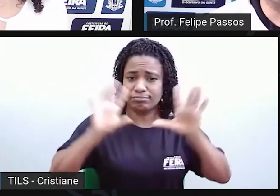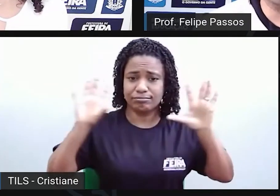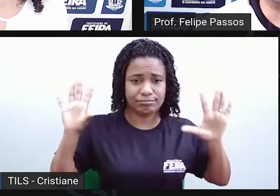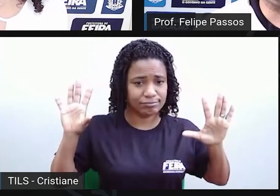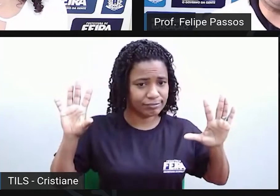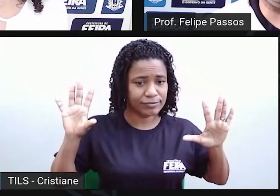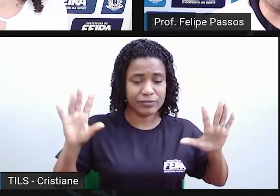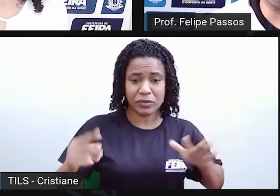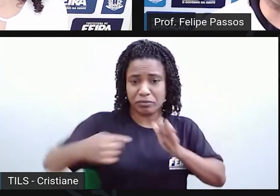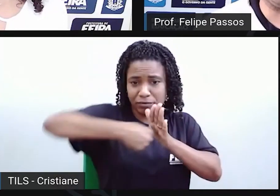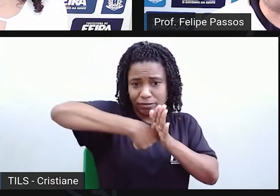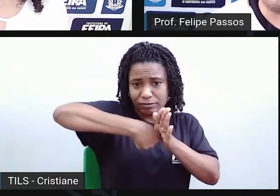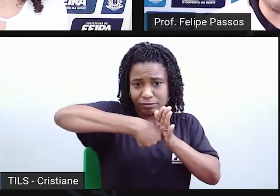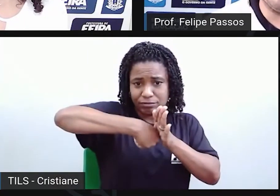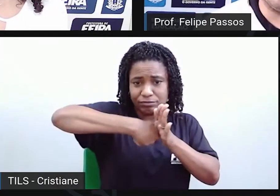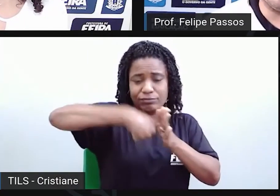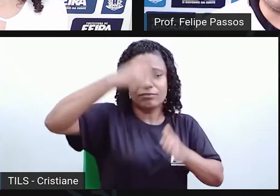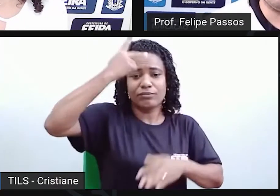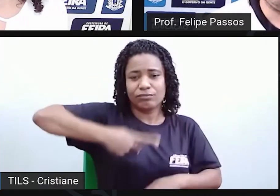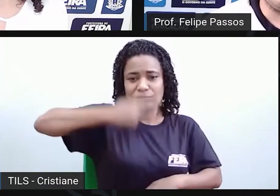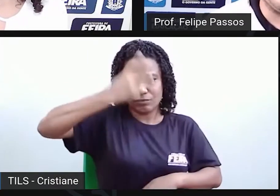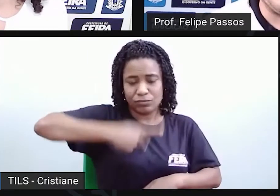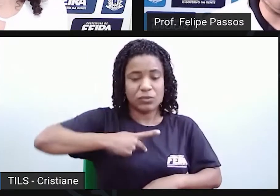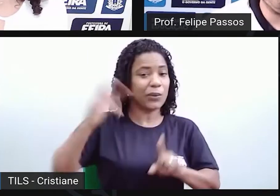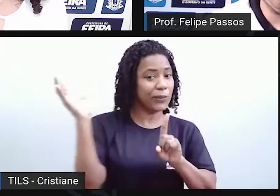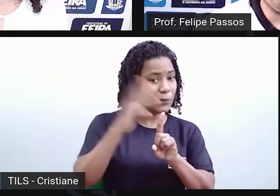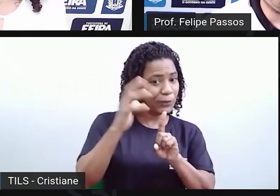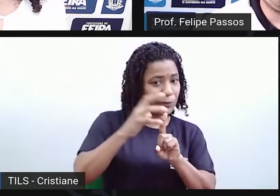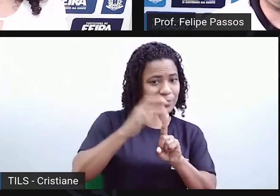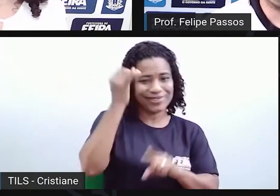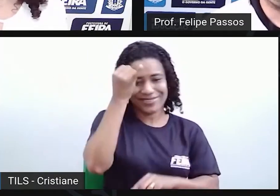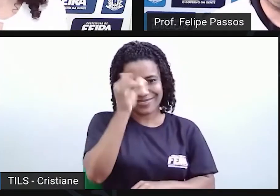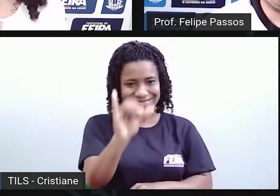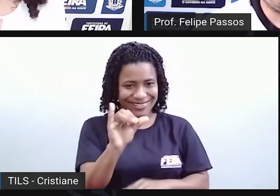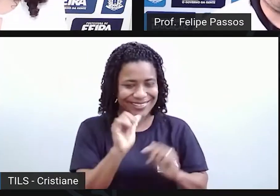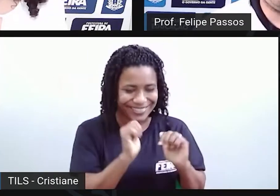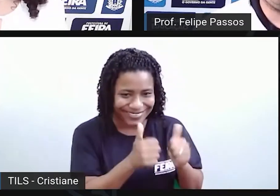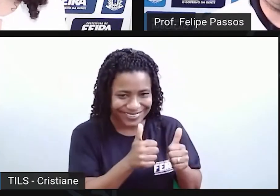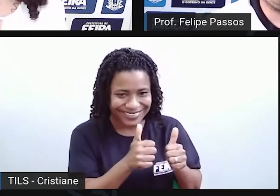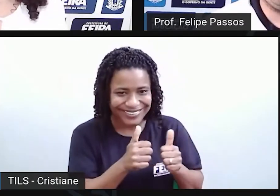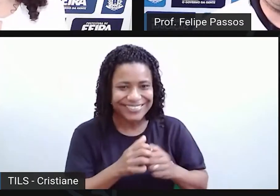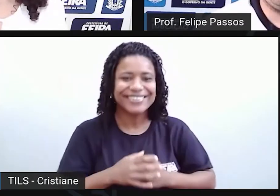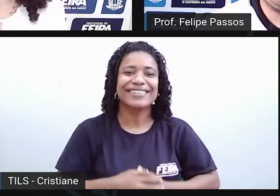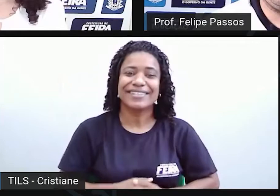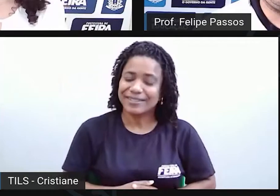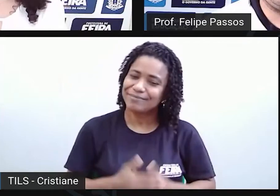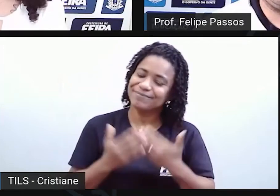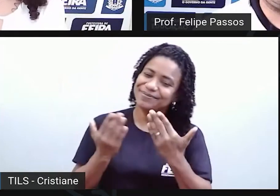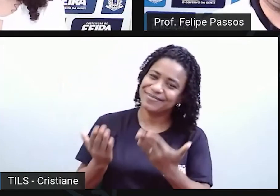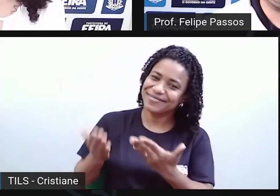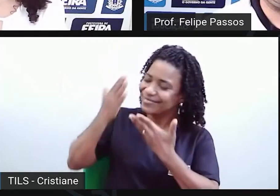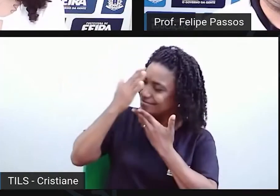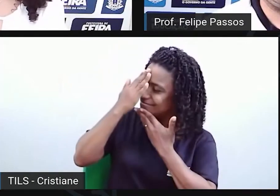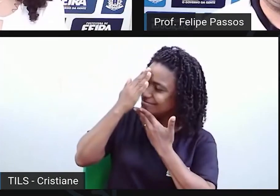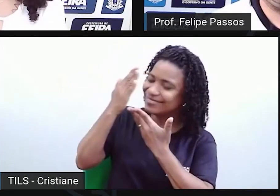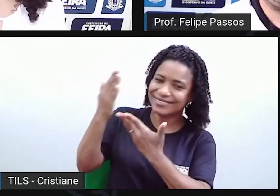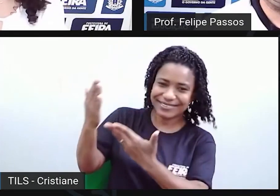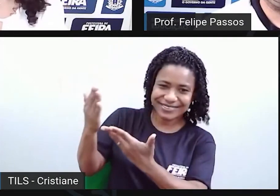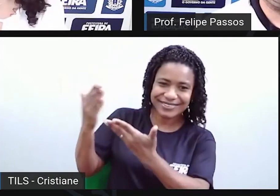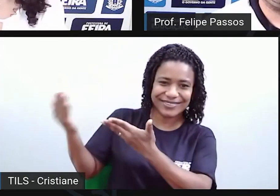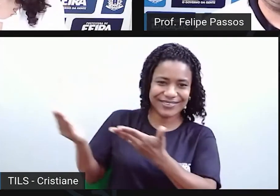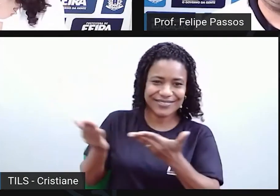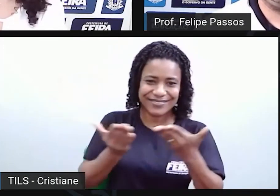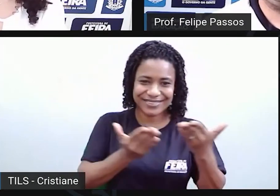visualize e busque o seu próprio corpo sem interferência dos outros. Né, Nay? Isso. Felipe, eu agradeço o convite e agradeço